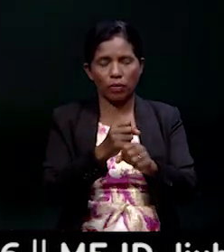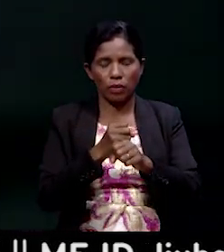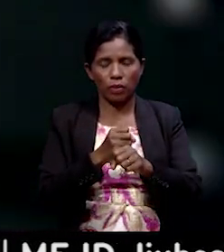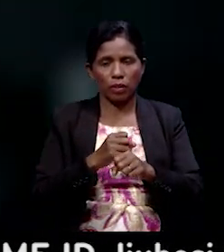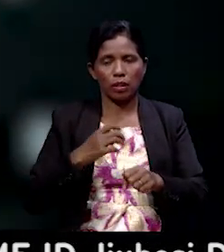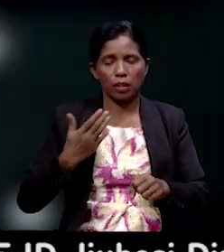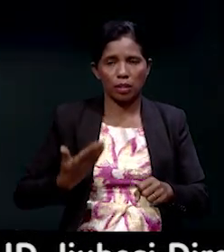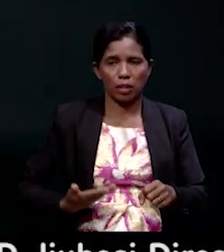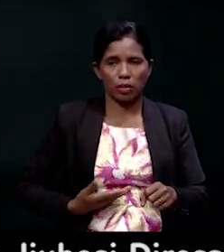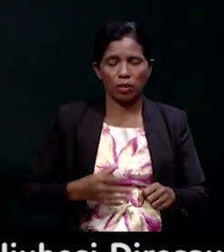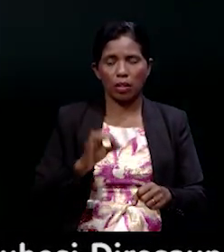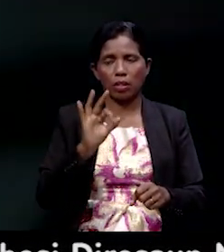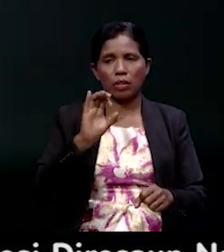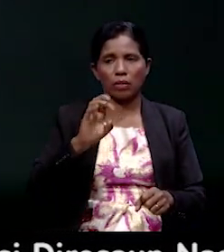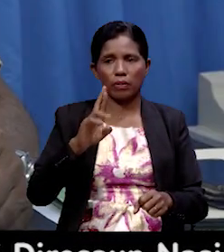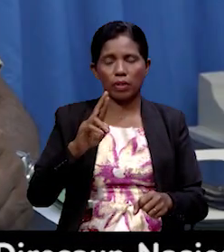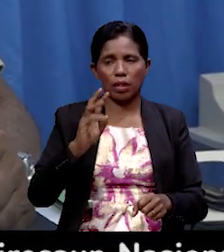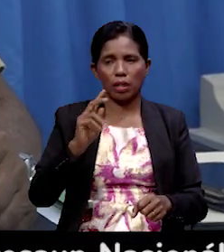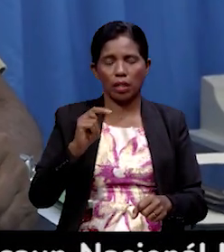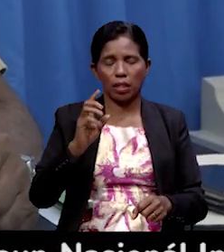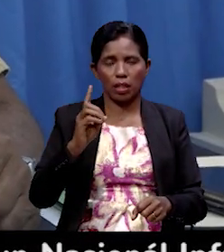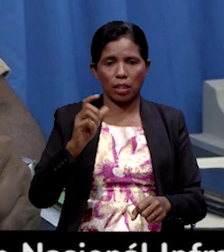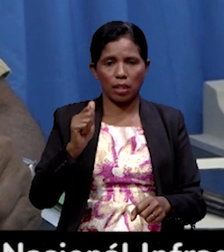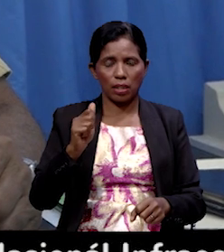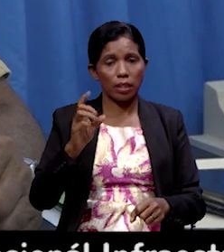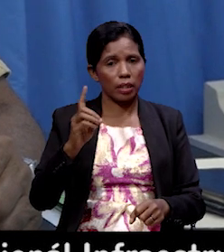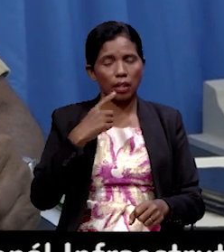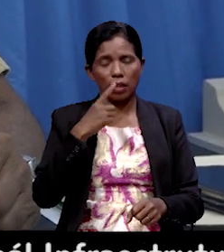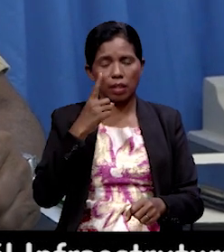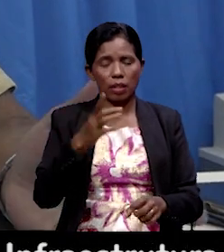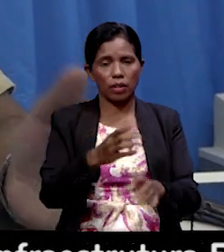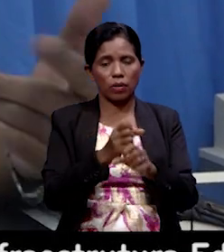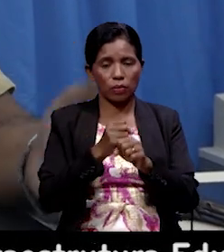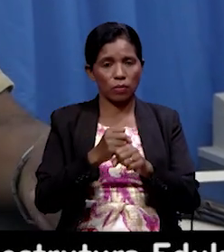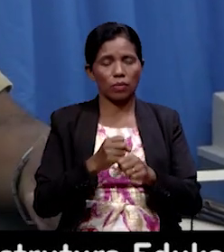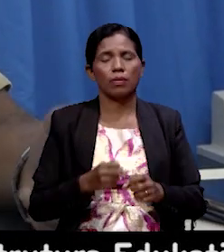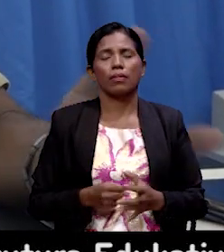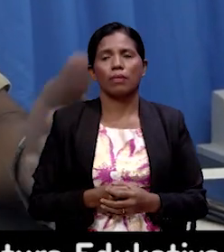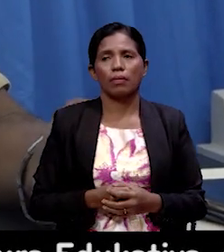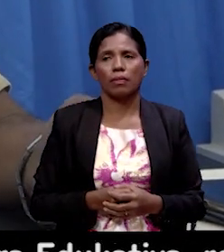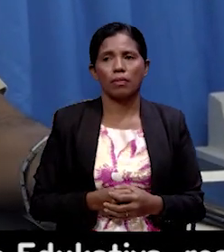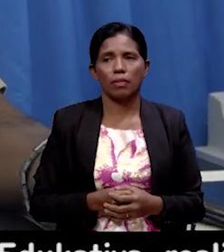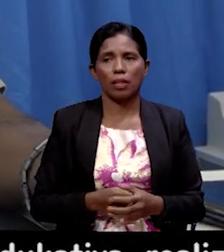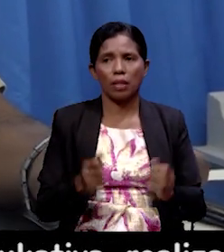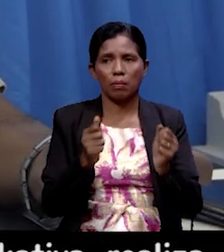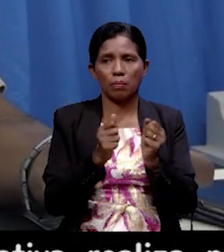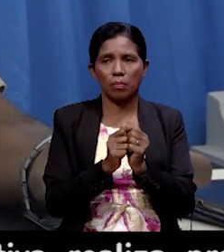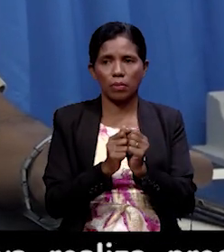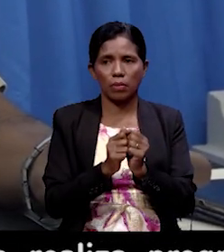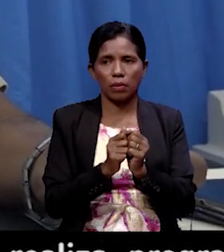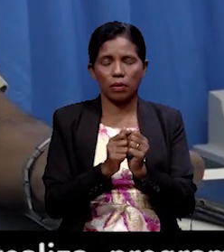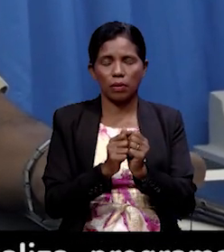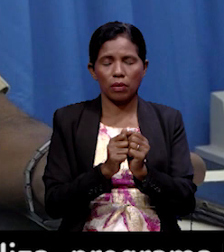Fernanda Ihninia, ela fatin aldeia Kuluan, Suku Tasilin, Nia Bahamoto com a senhora dia 31